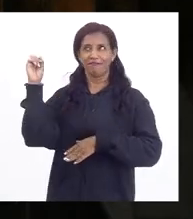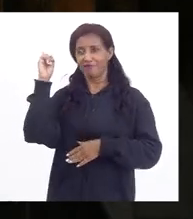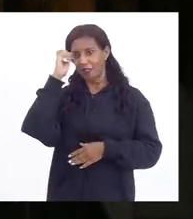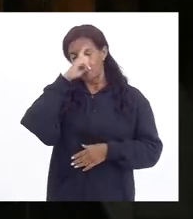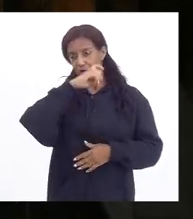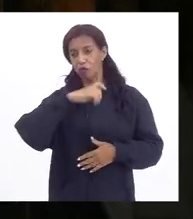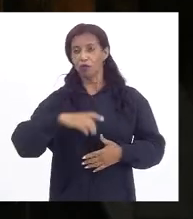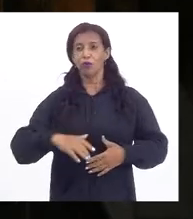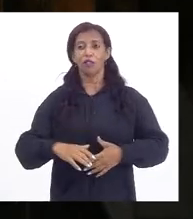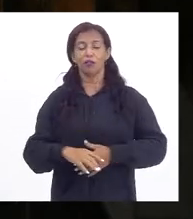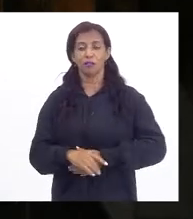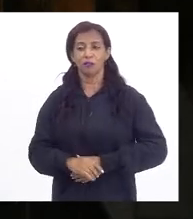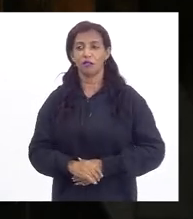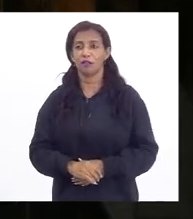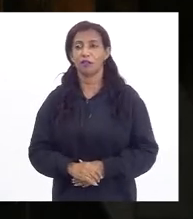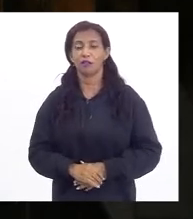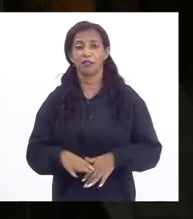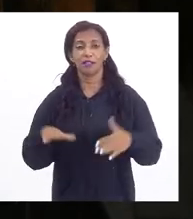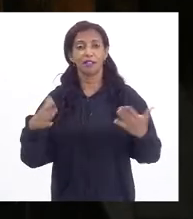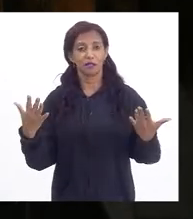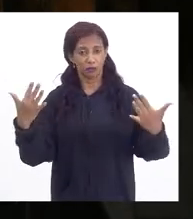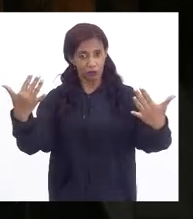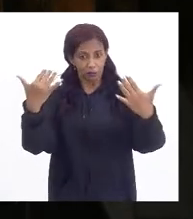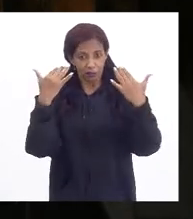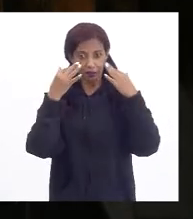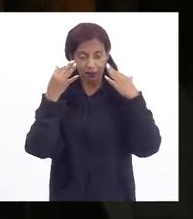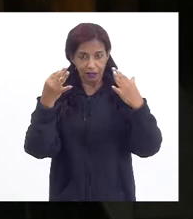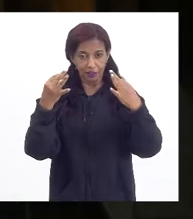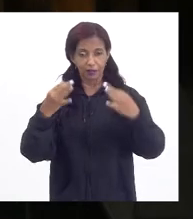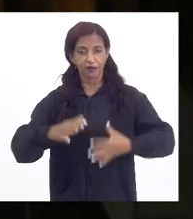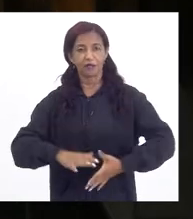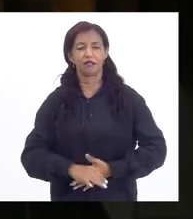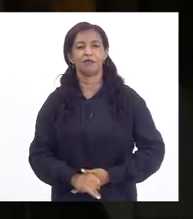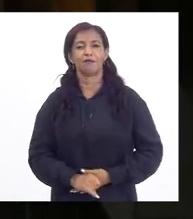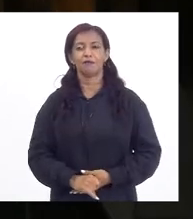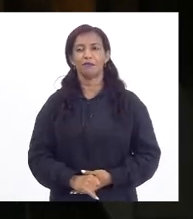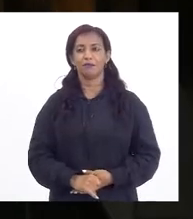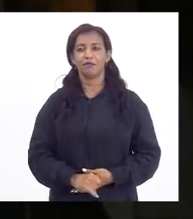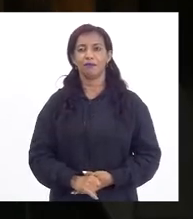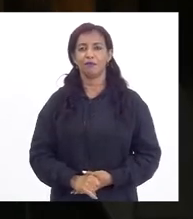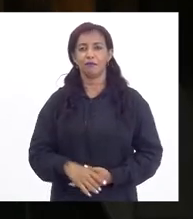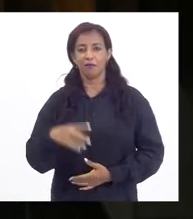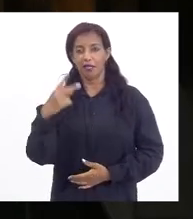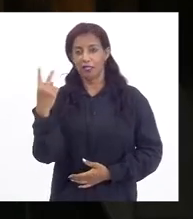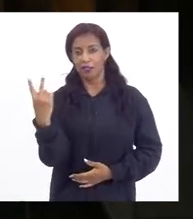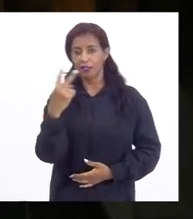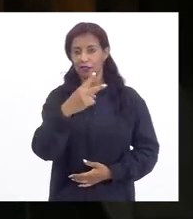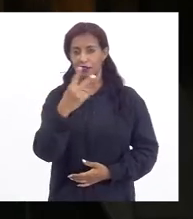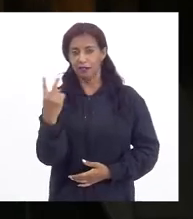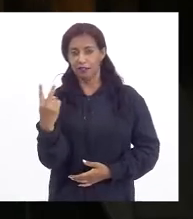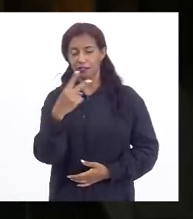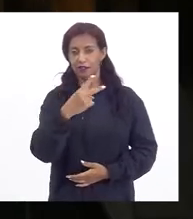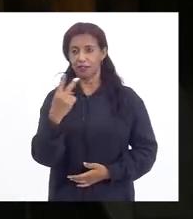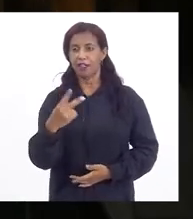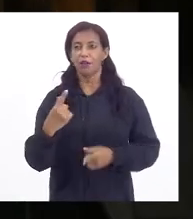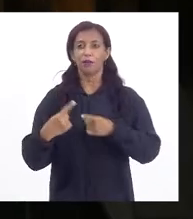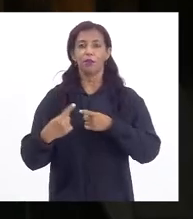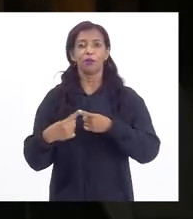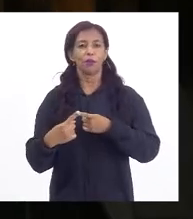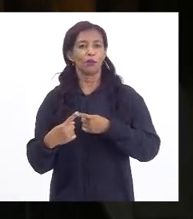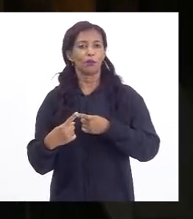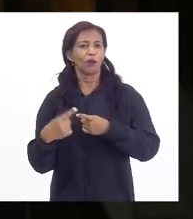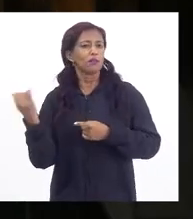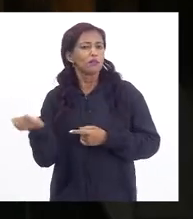difícil. Então estou chamando a atenção para esses dois itens, porque são